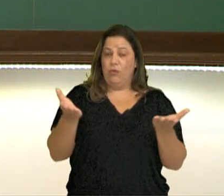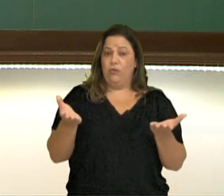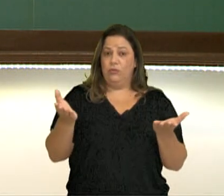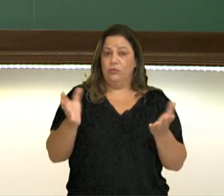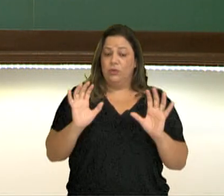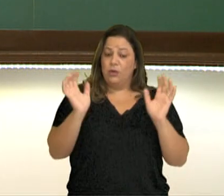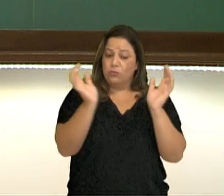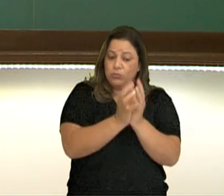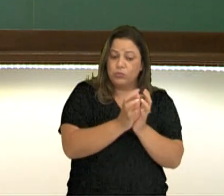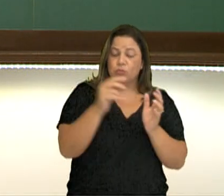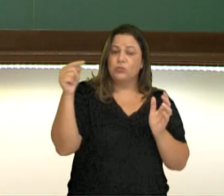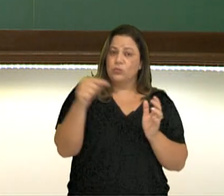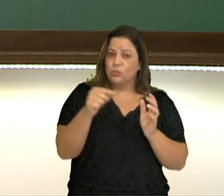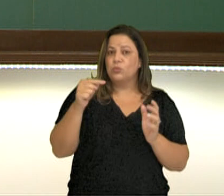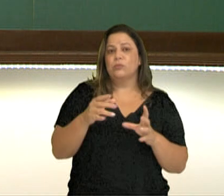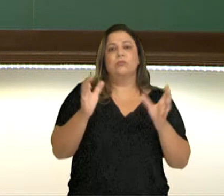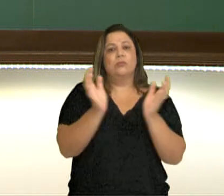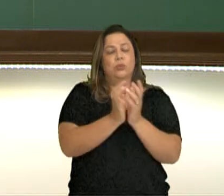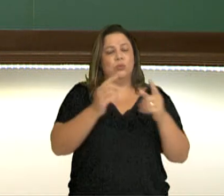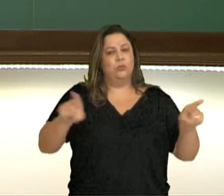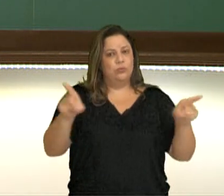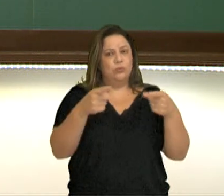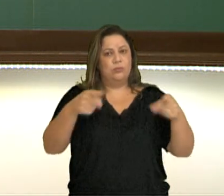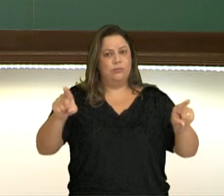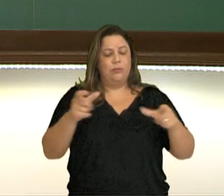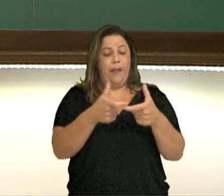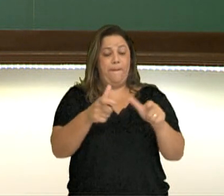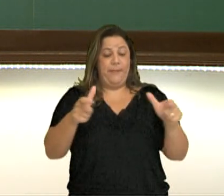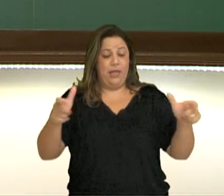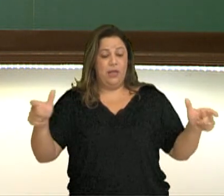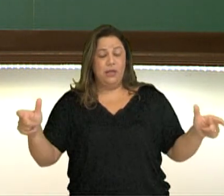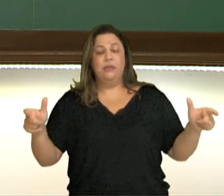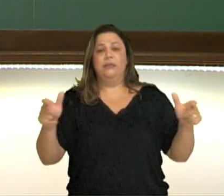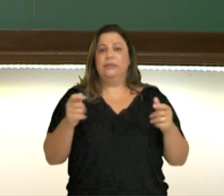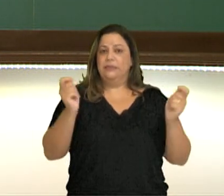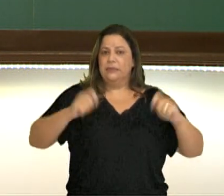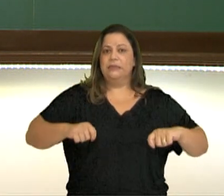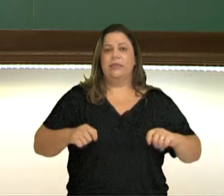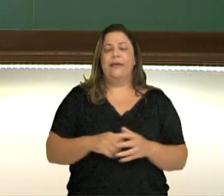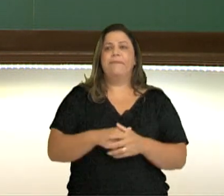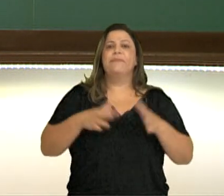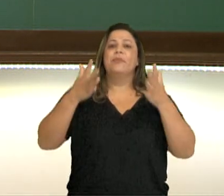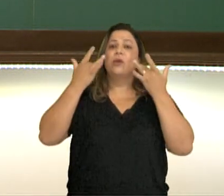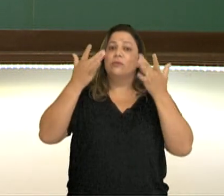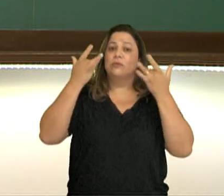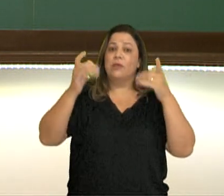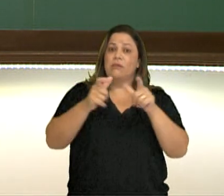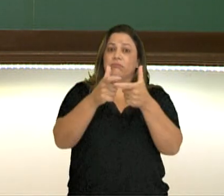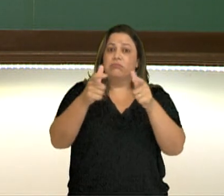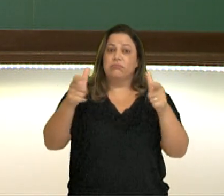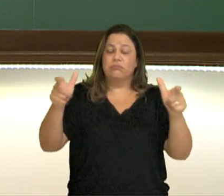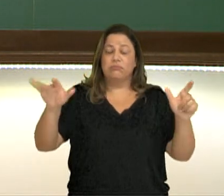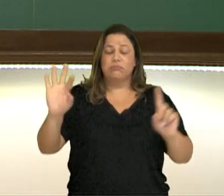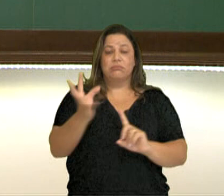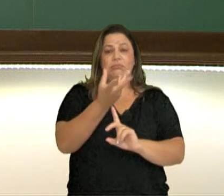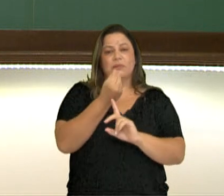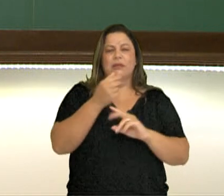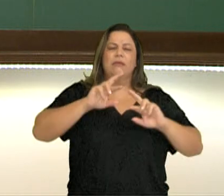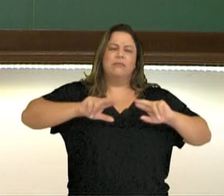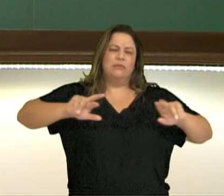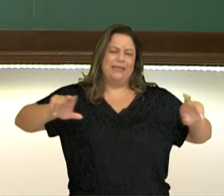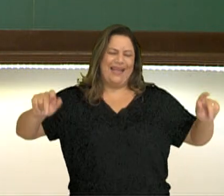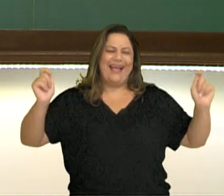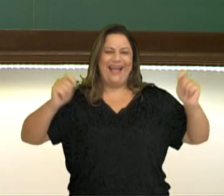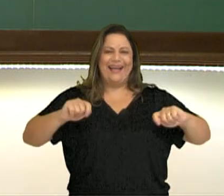por causa da demanda, da necessidade de aumentar o número de instrumentos. Conforme os teatros foram crescendo ao avançar da